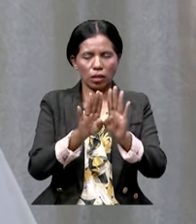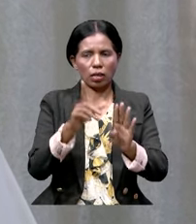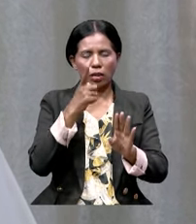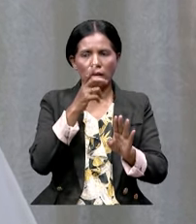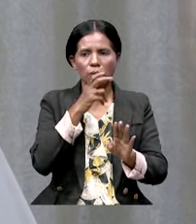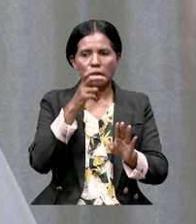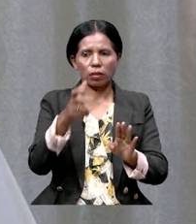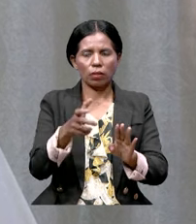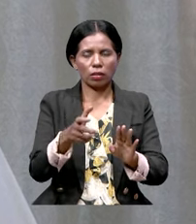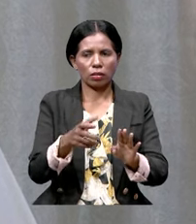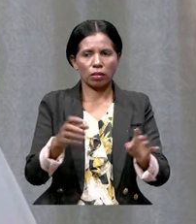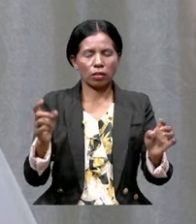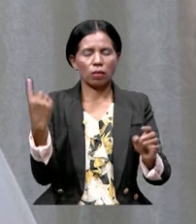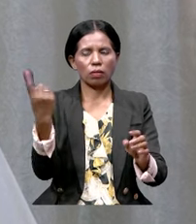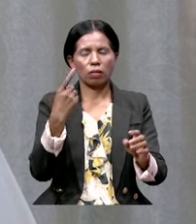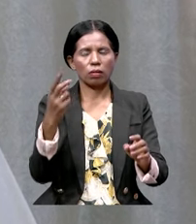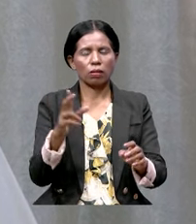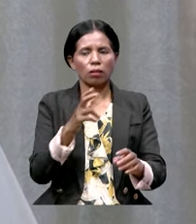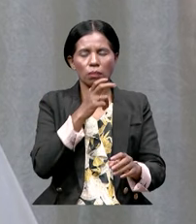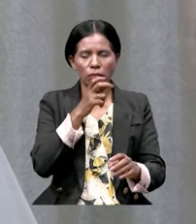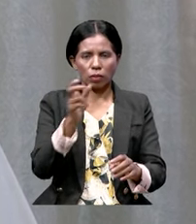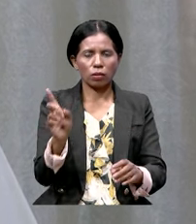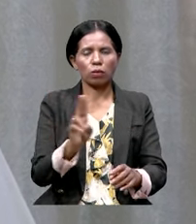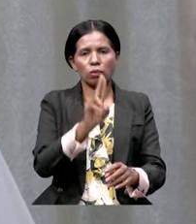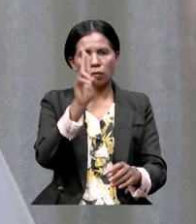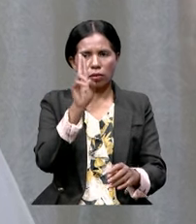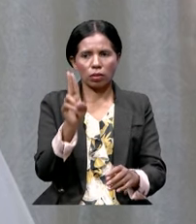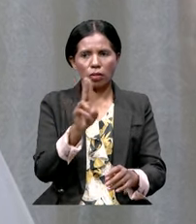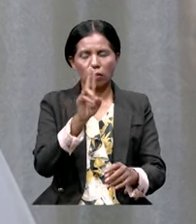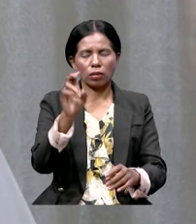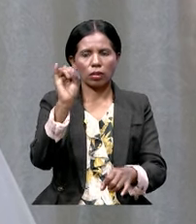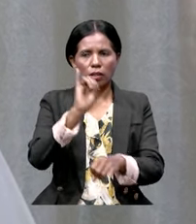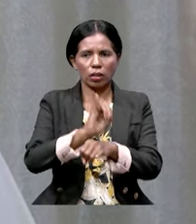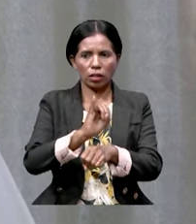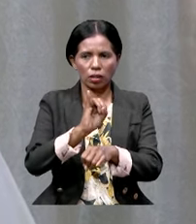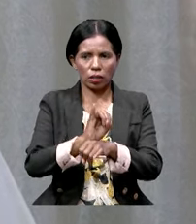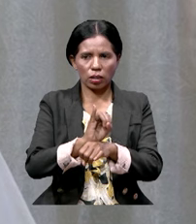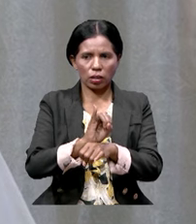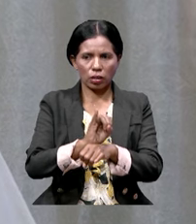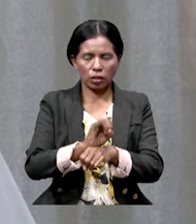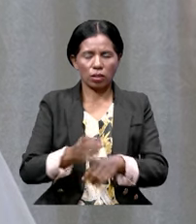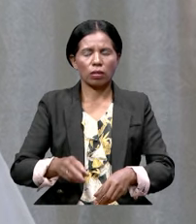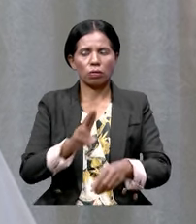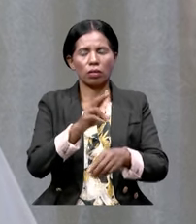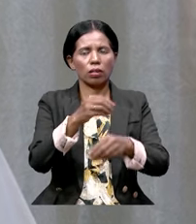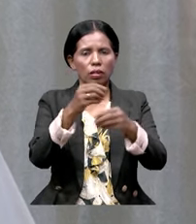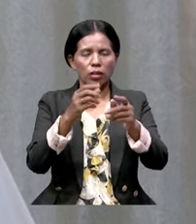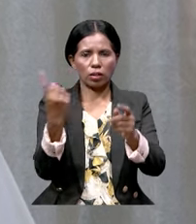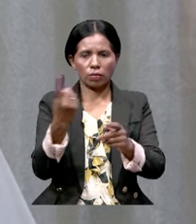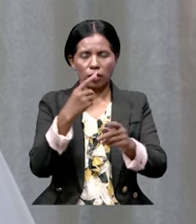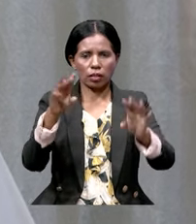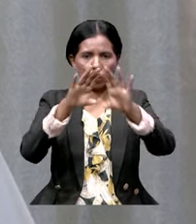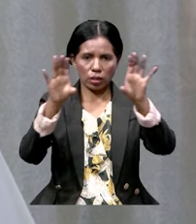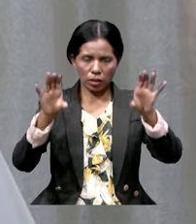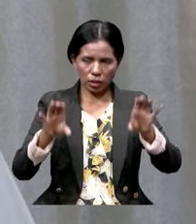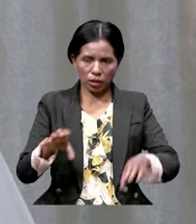portugues la usa, so portugues ne usa det iha igreja, asai na fatin certidão sira, o